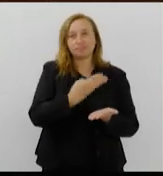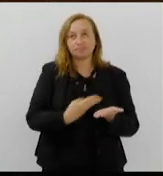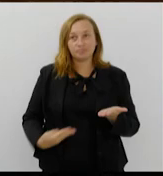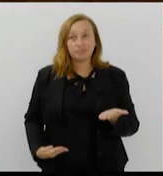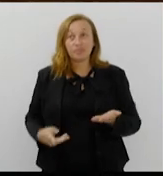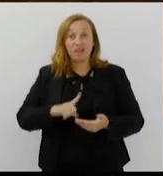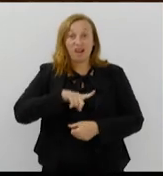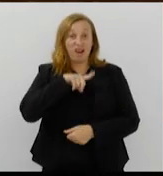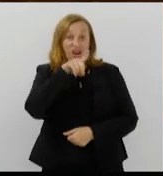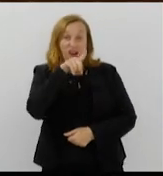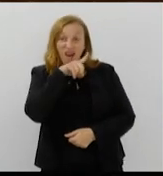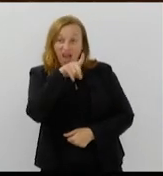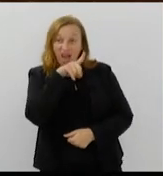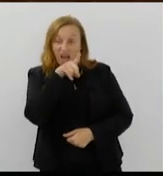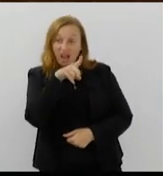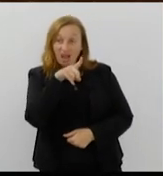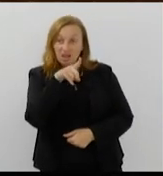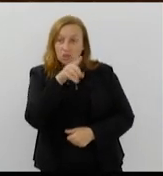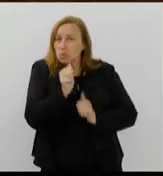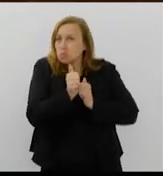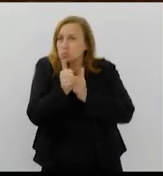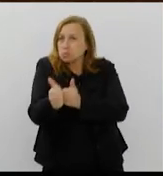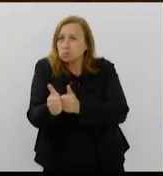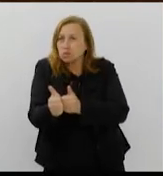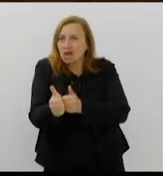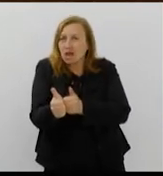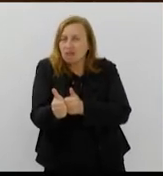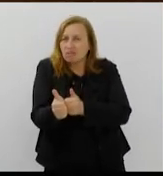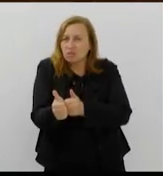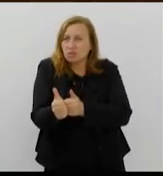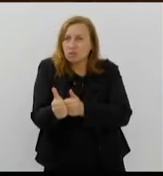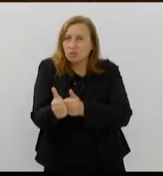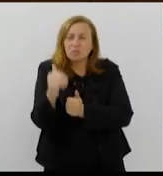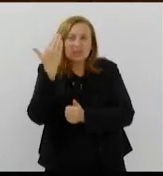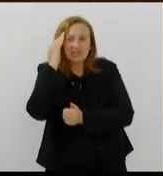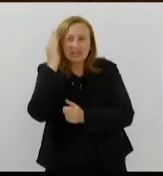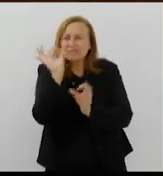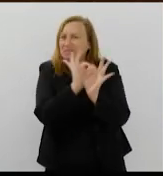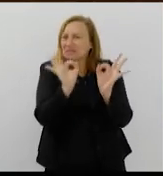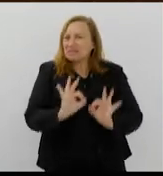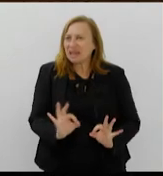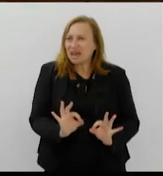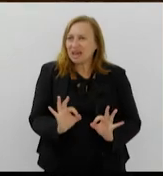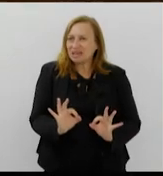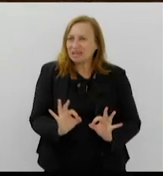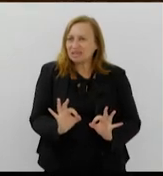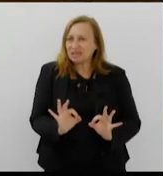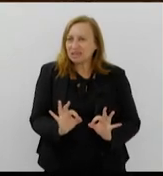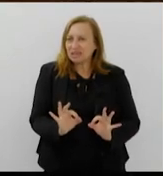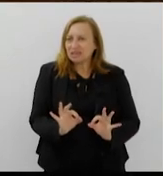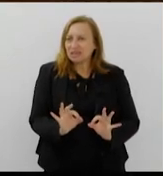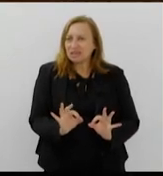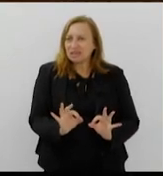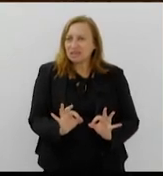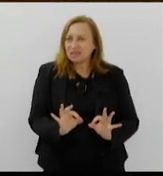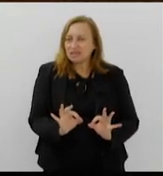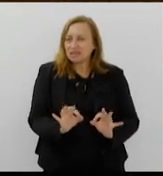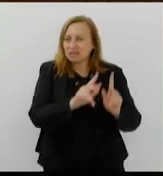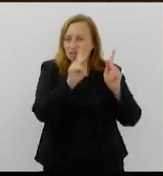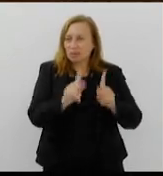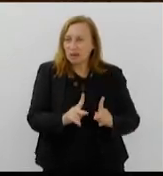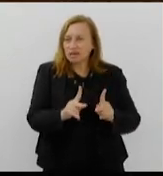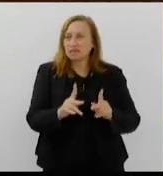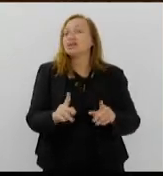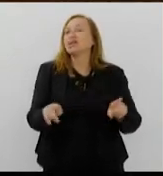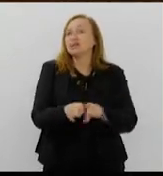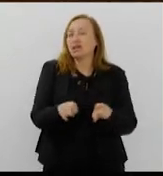lá, que não coordenava o entendimento sobrecarregando a presidência de Vossa Excelência. Segundo, com a liderança de governo